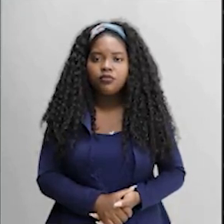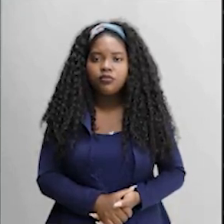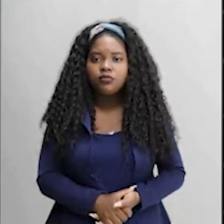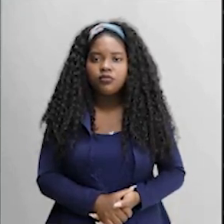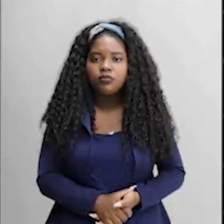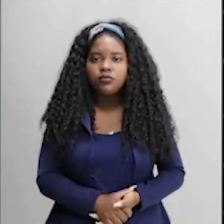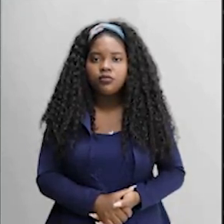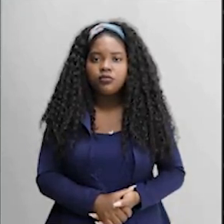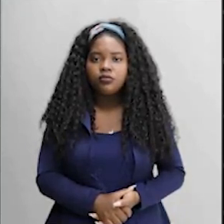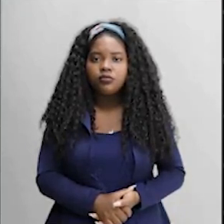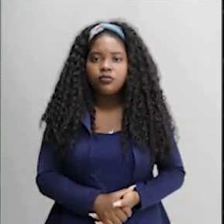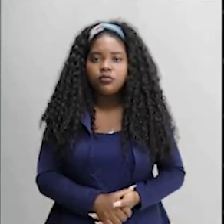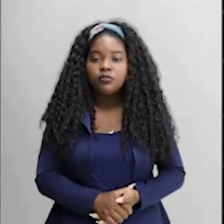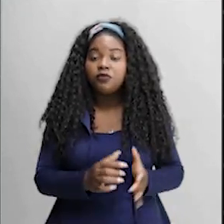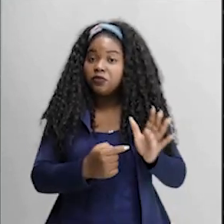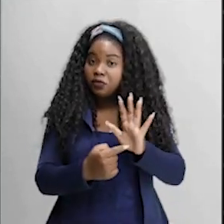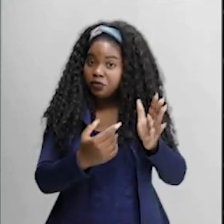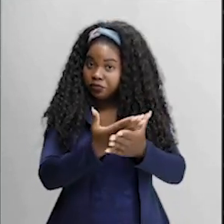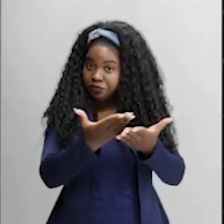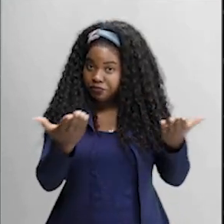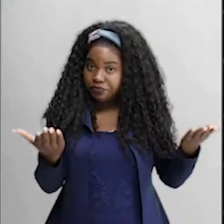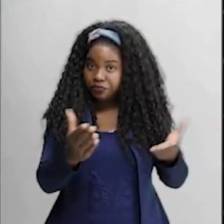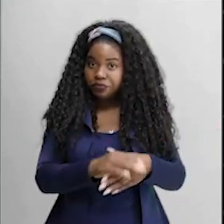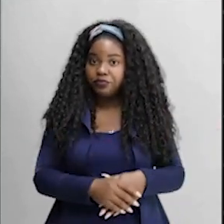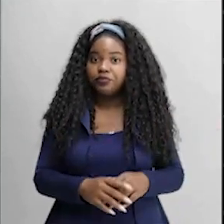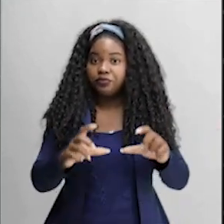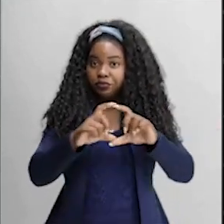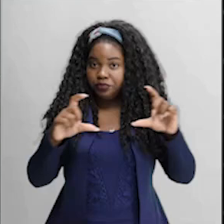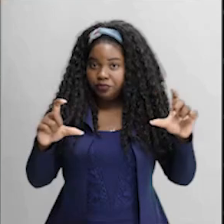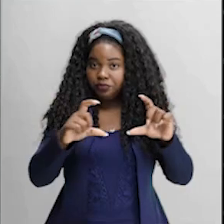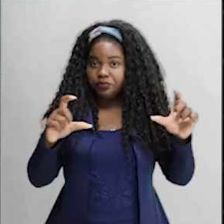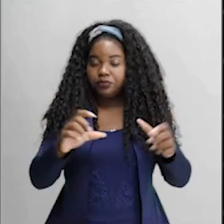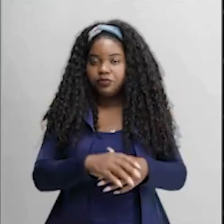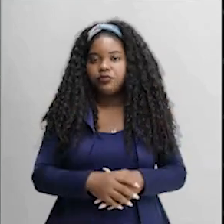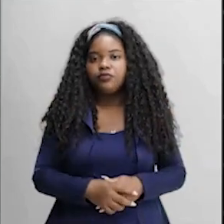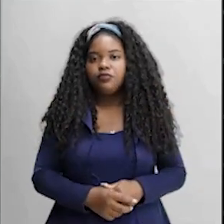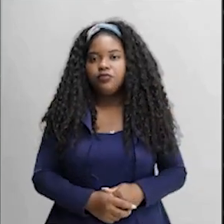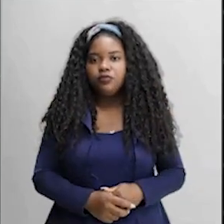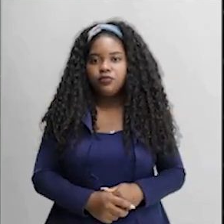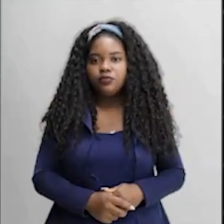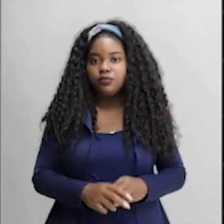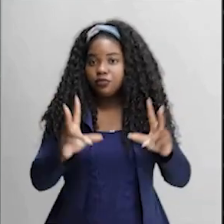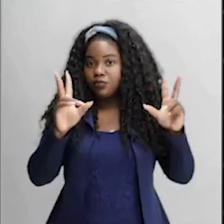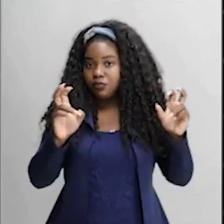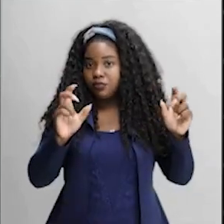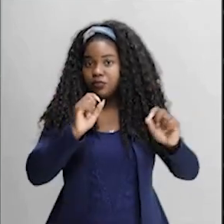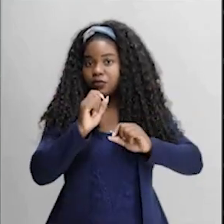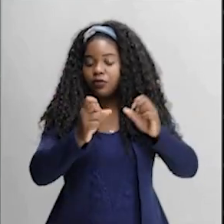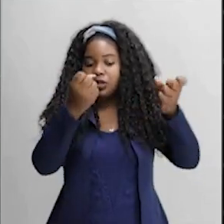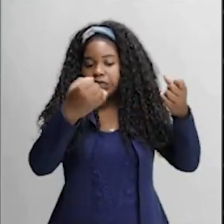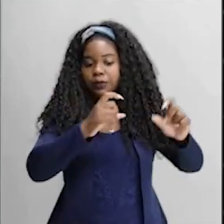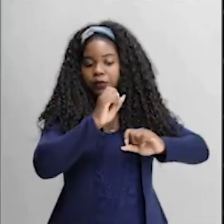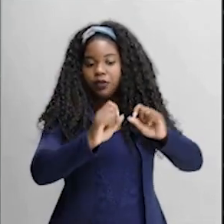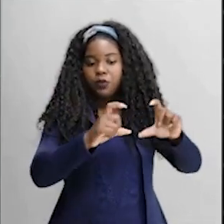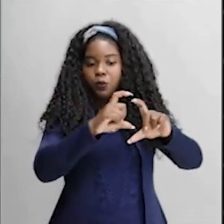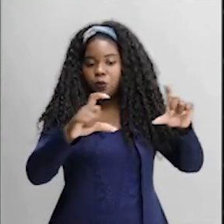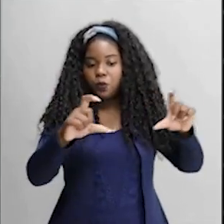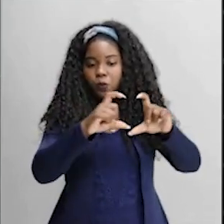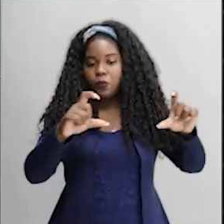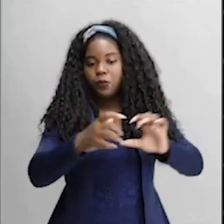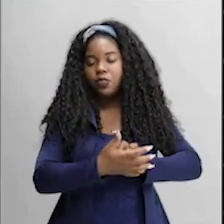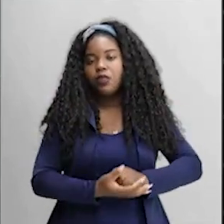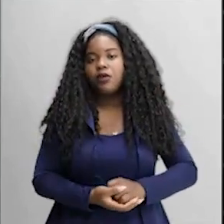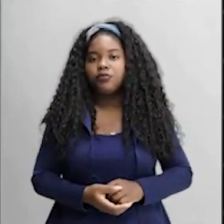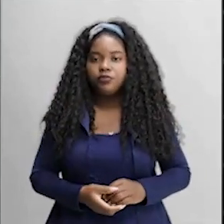delas. Vou até mostrar uma para vocês aqui, uma frase de Rousseau sobre isso. Ele diz assim, você vai encontrar isso em muitos livros,